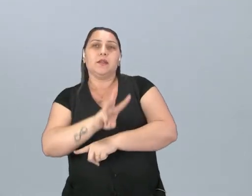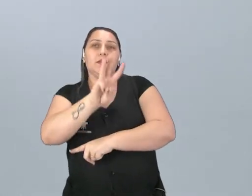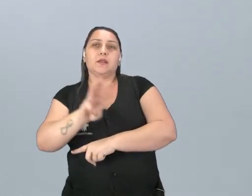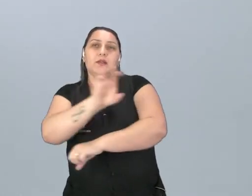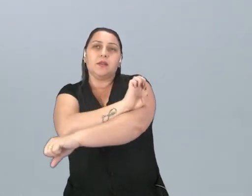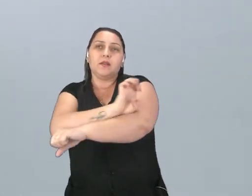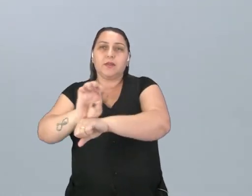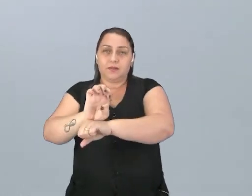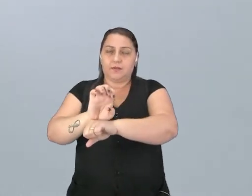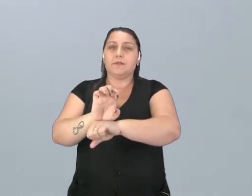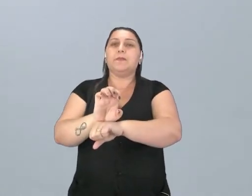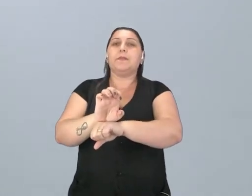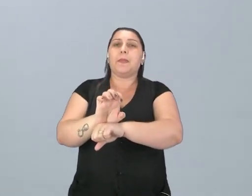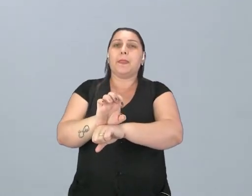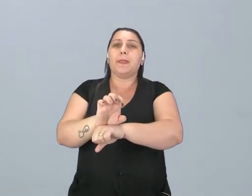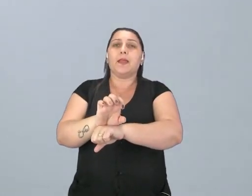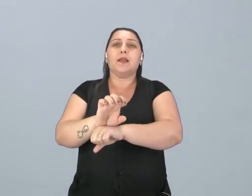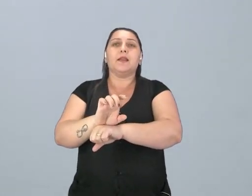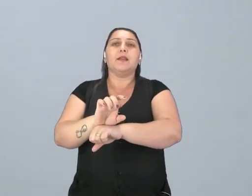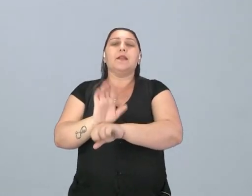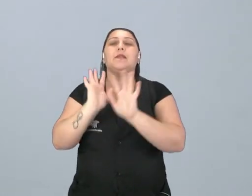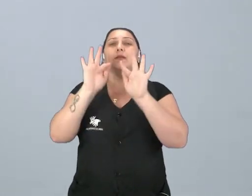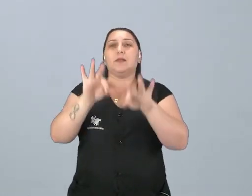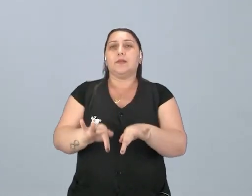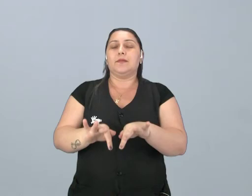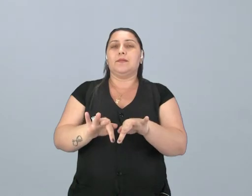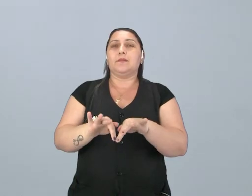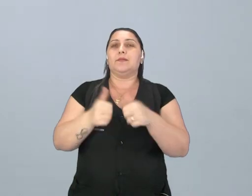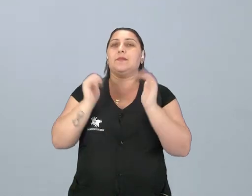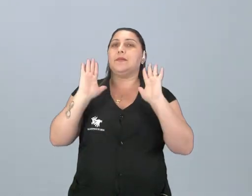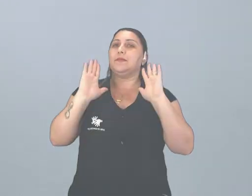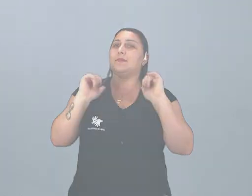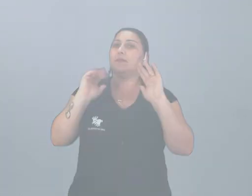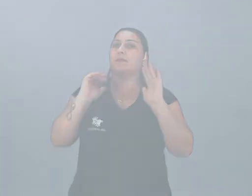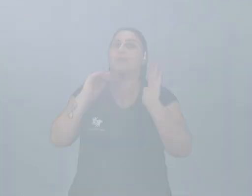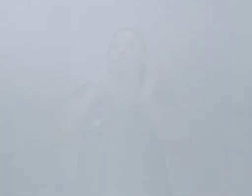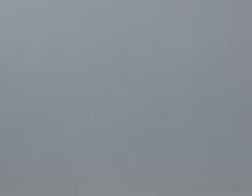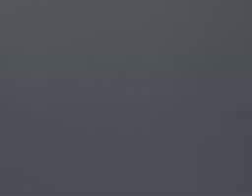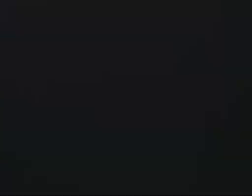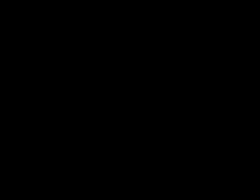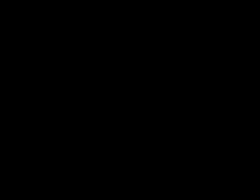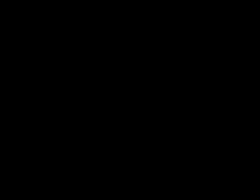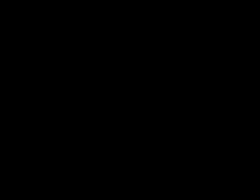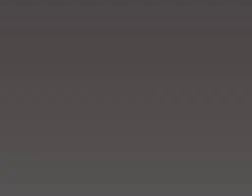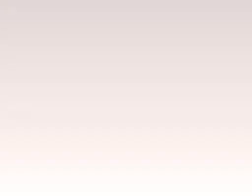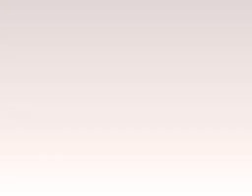no site da Secretaria de Educação e a gente vai ficando por aqui, tá bom? Tchau, tchau, até uma próxima.